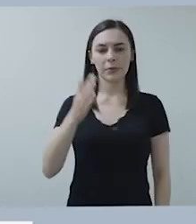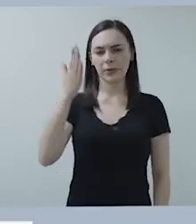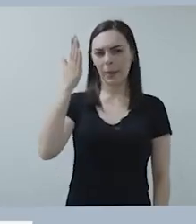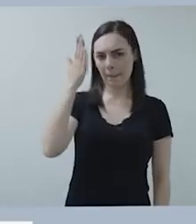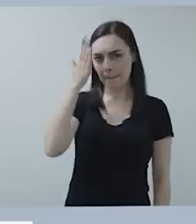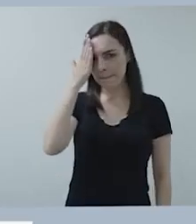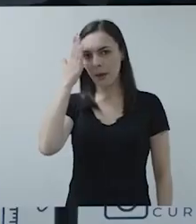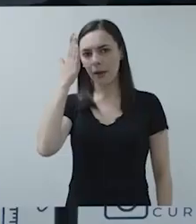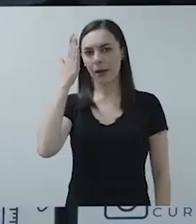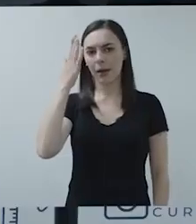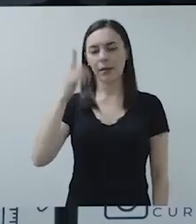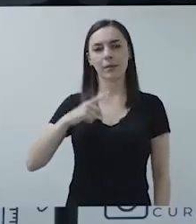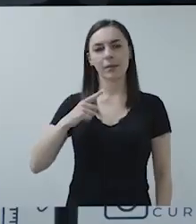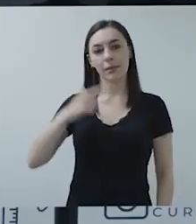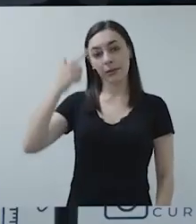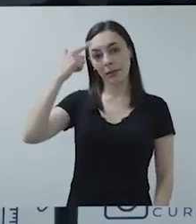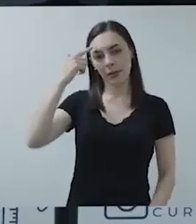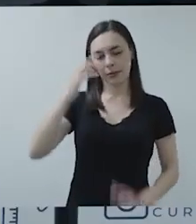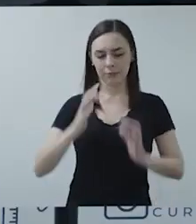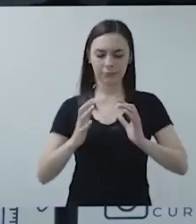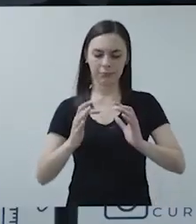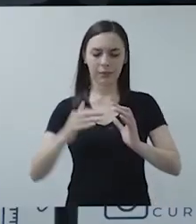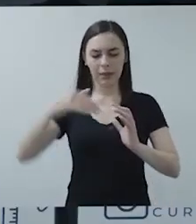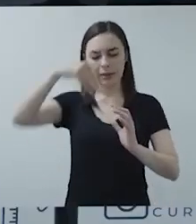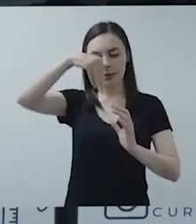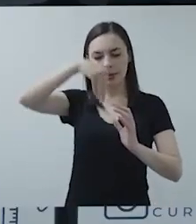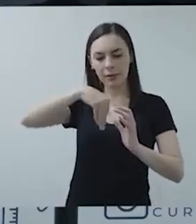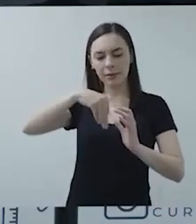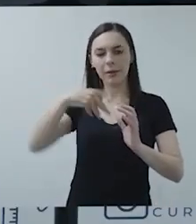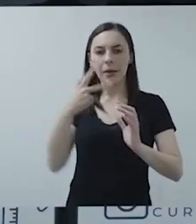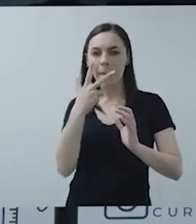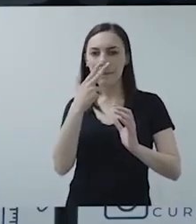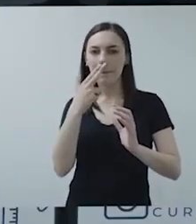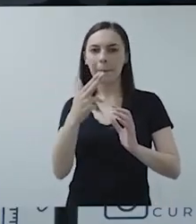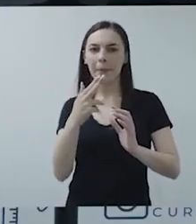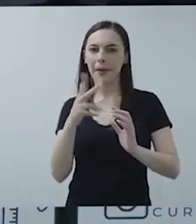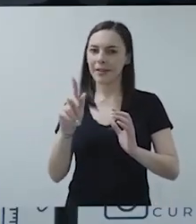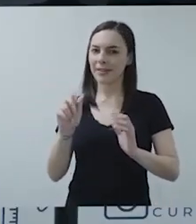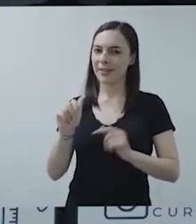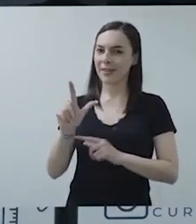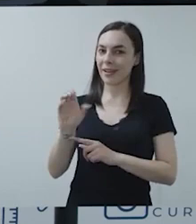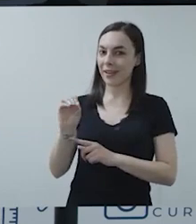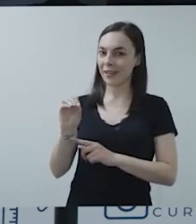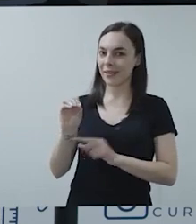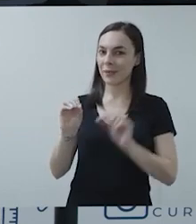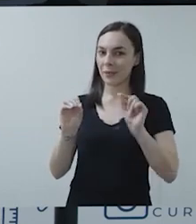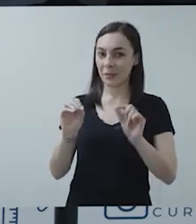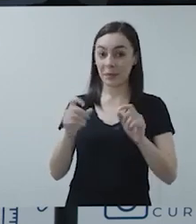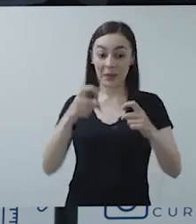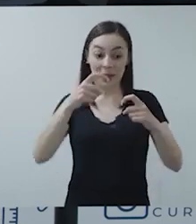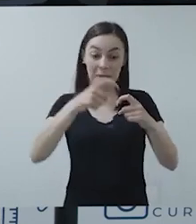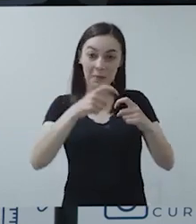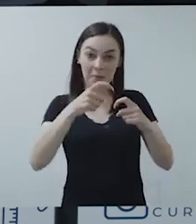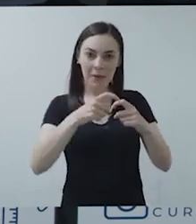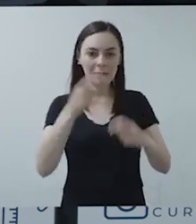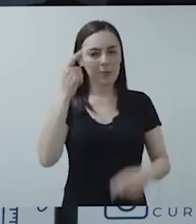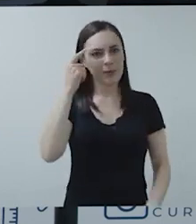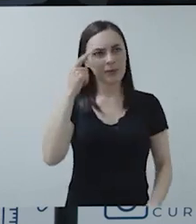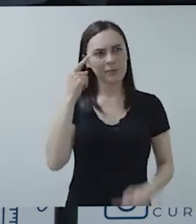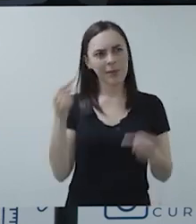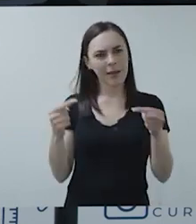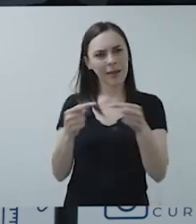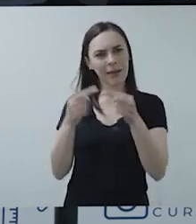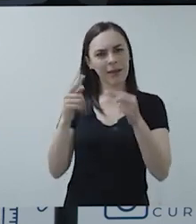tem uma membrana ali que tem um nome parecido com galo. Então os médicos resolveram aí